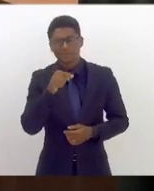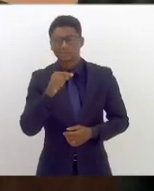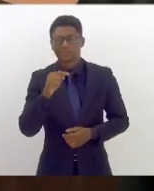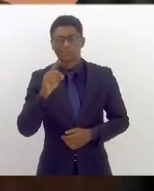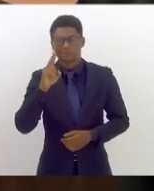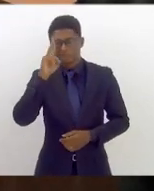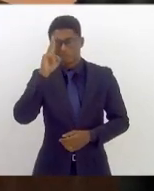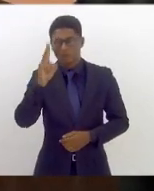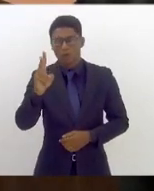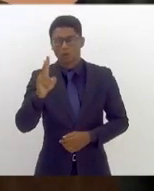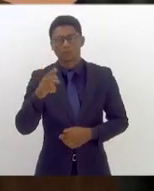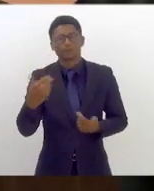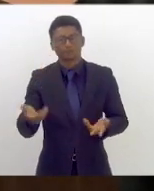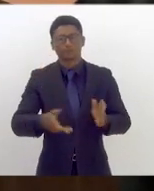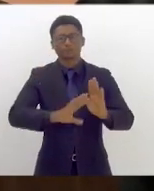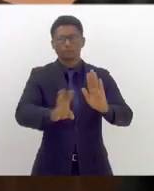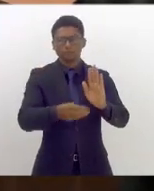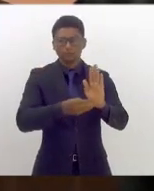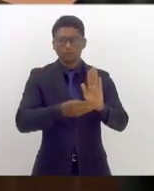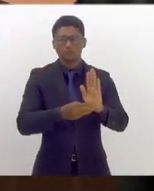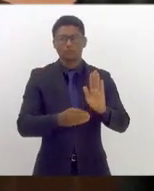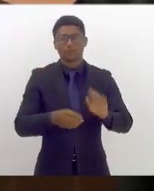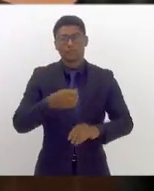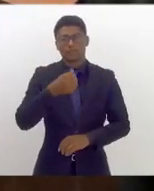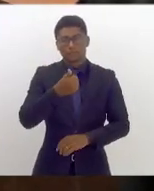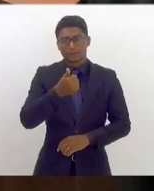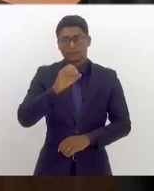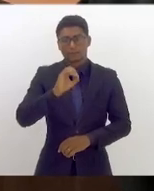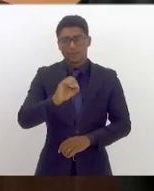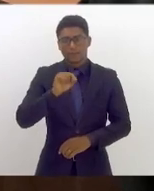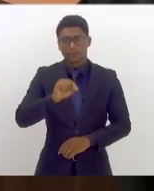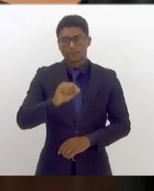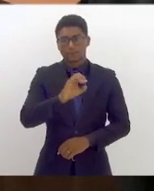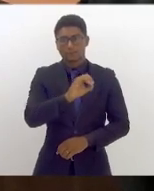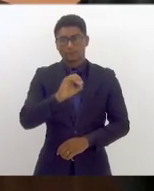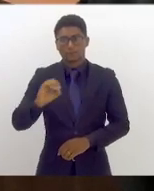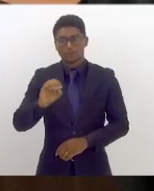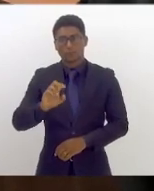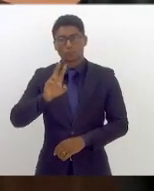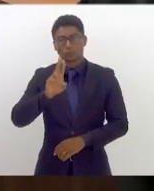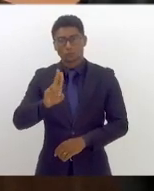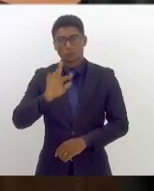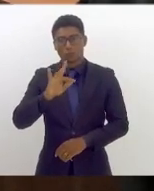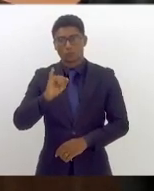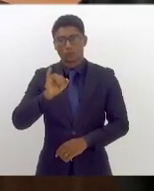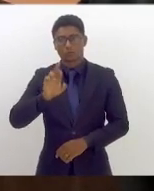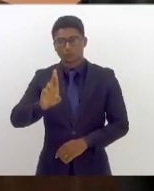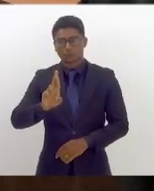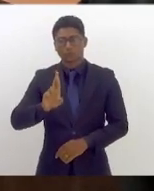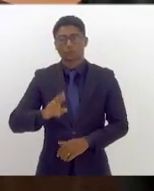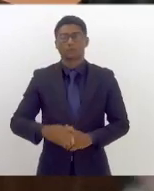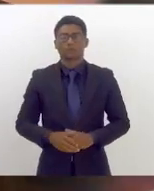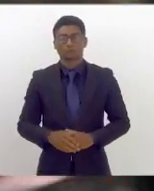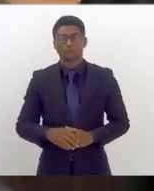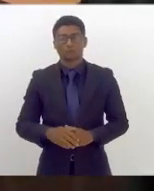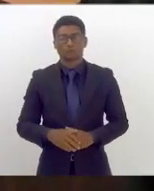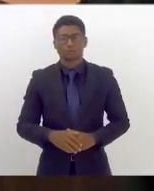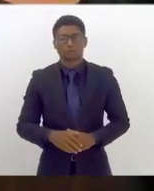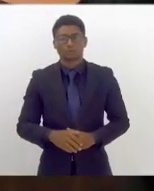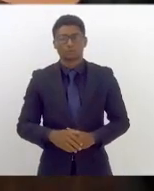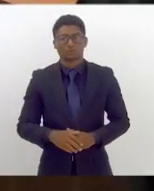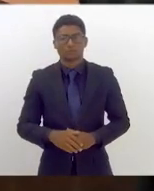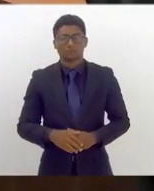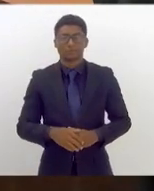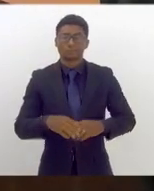emendamos para 10 mil 10 milf razão pela qual